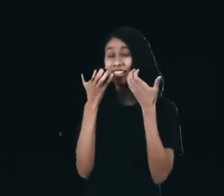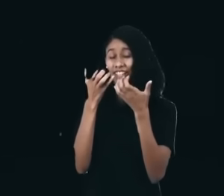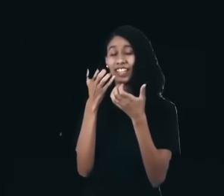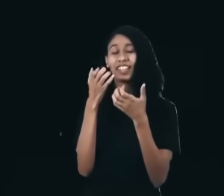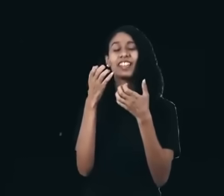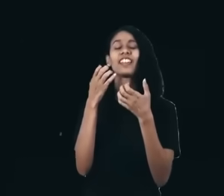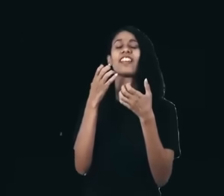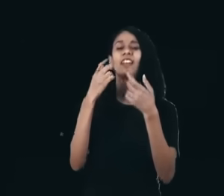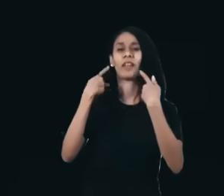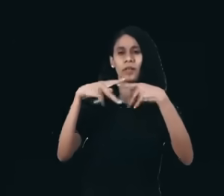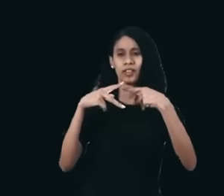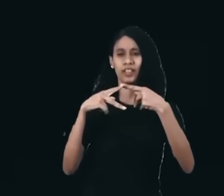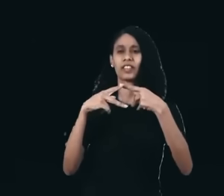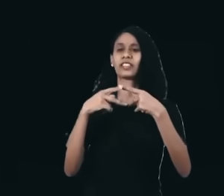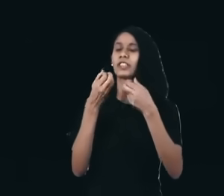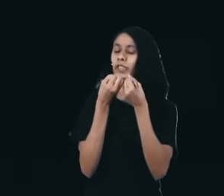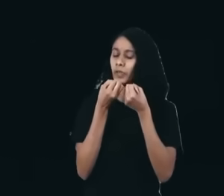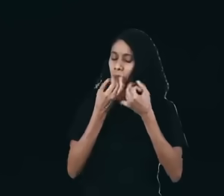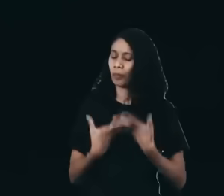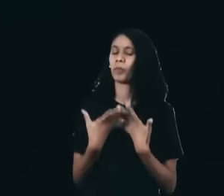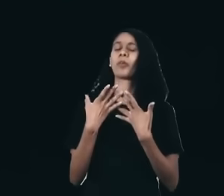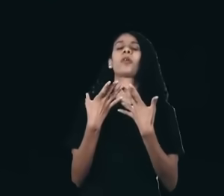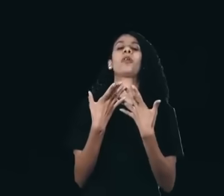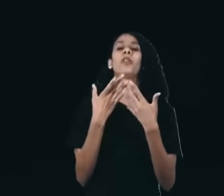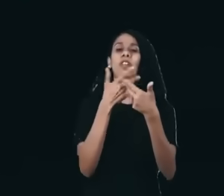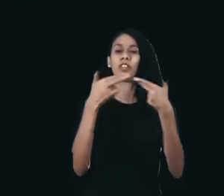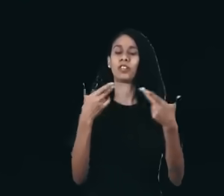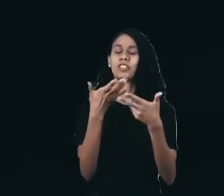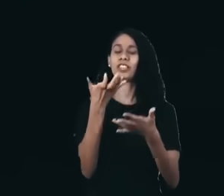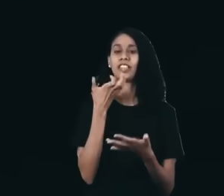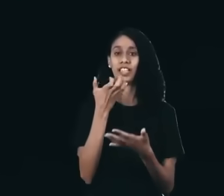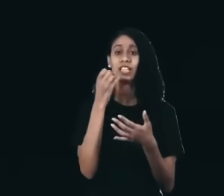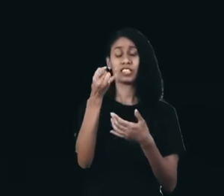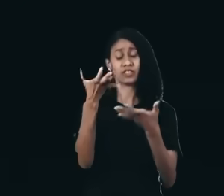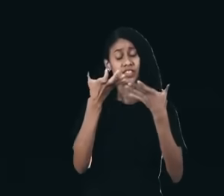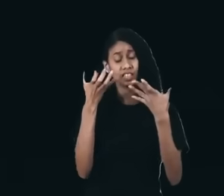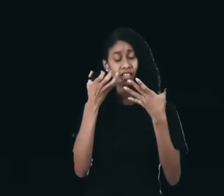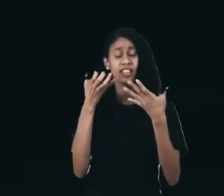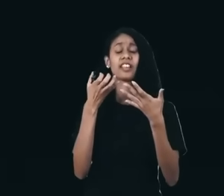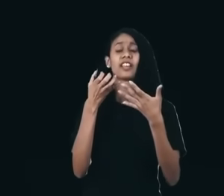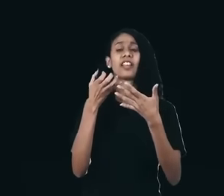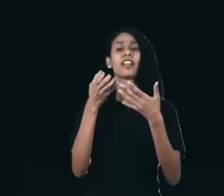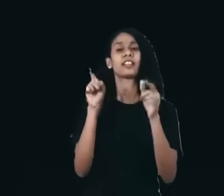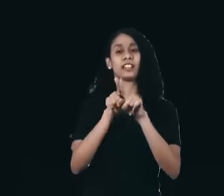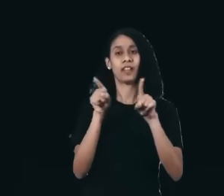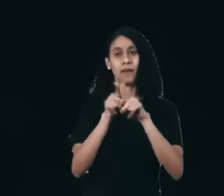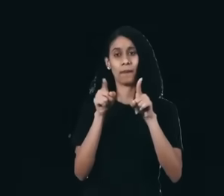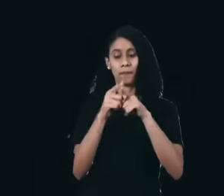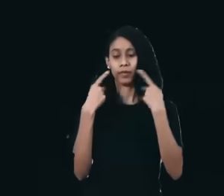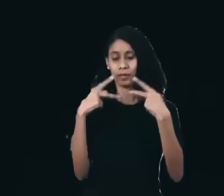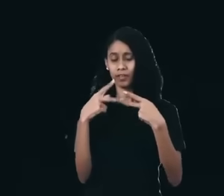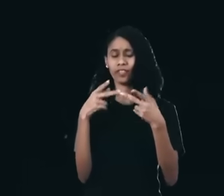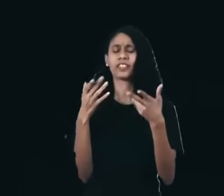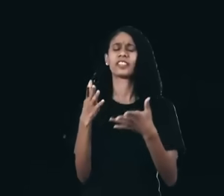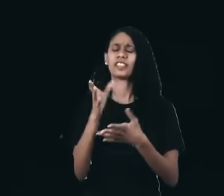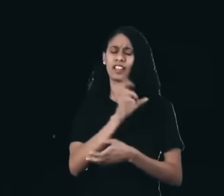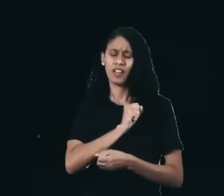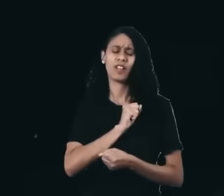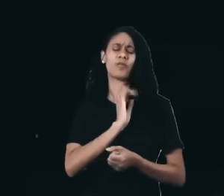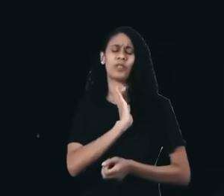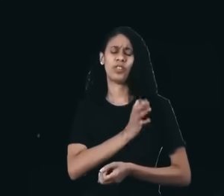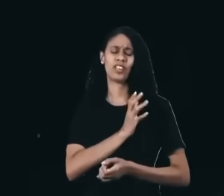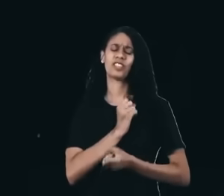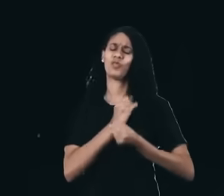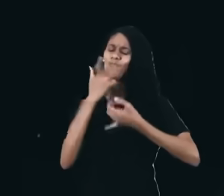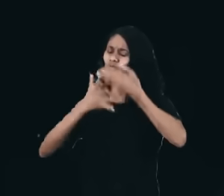episcopado, excelente obra almeja. Se você deseja o chamado na sua vida, deseje, ame, fale com o seu coração, seja